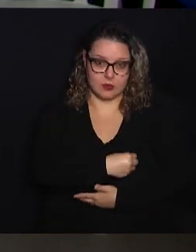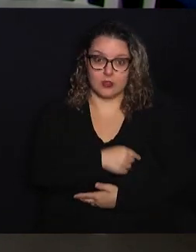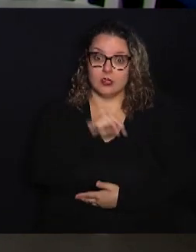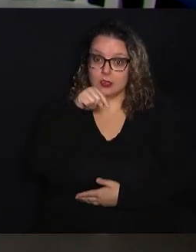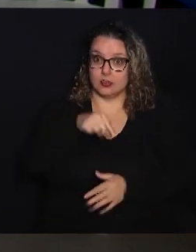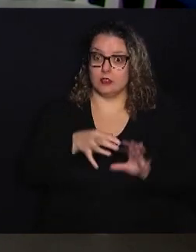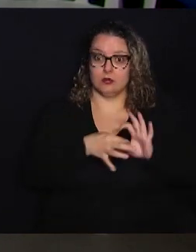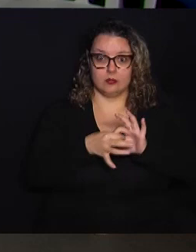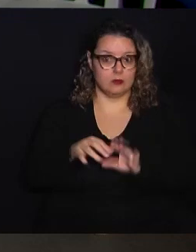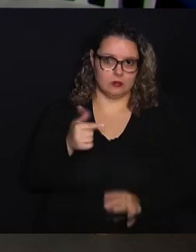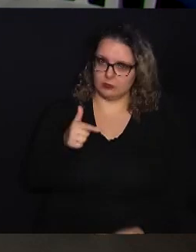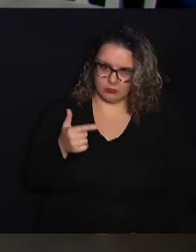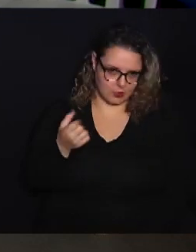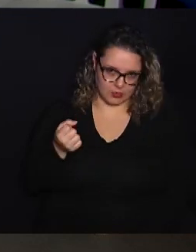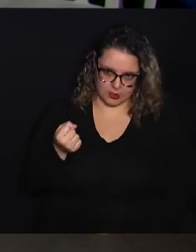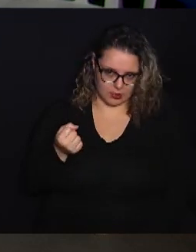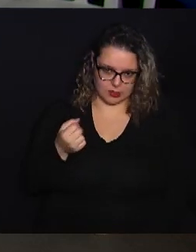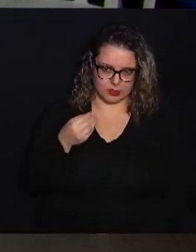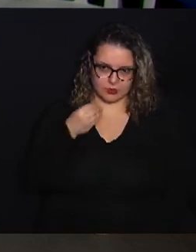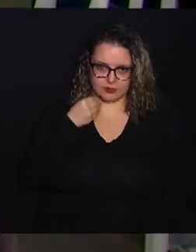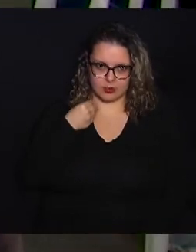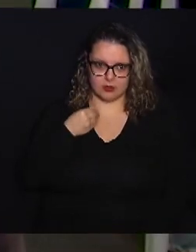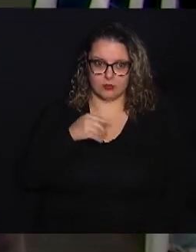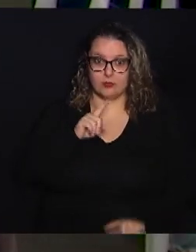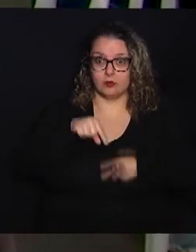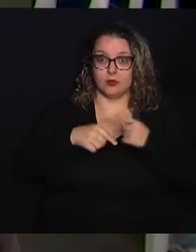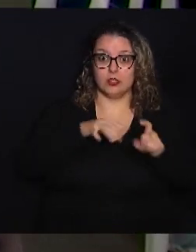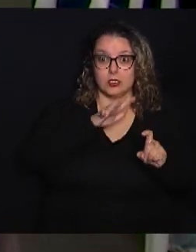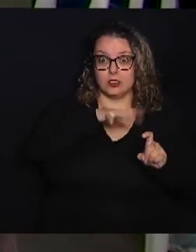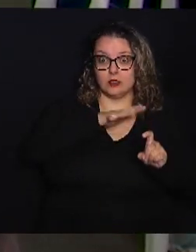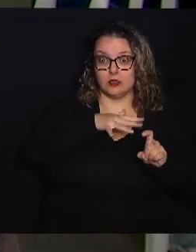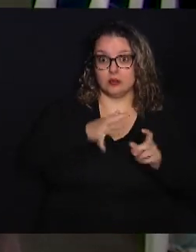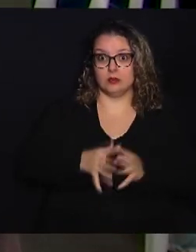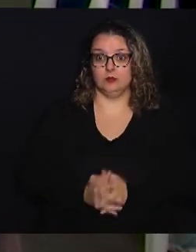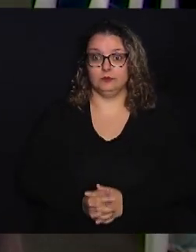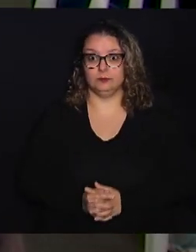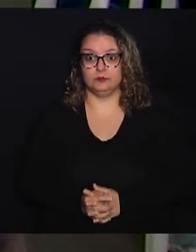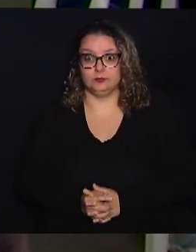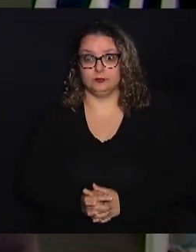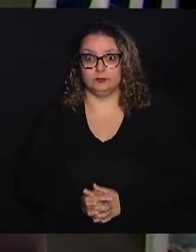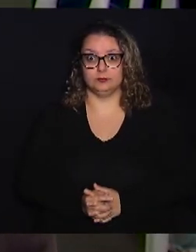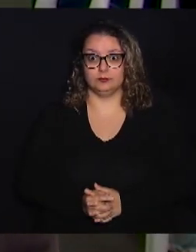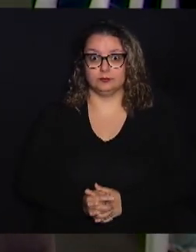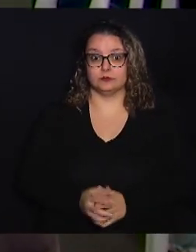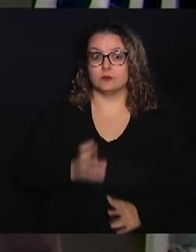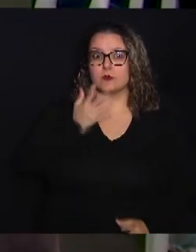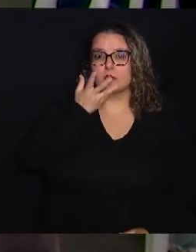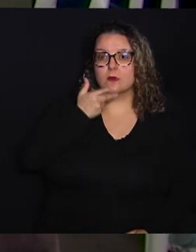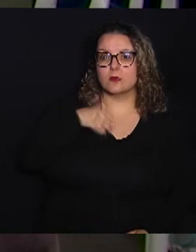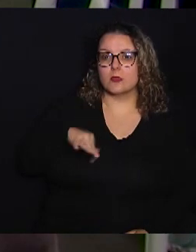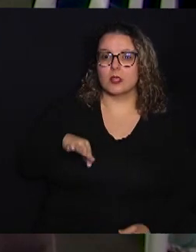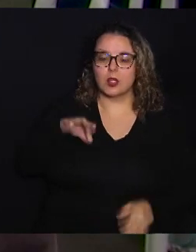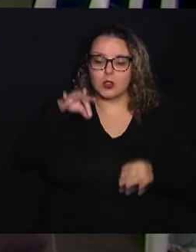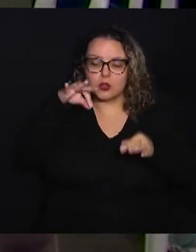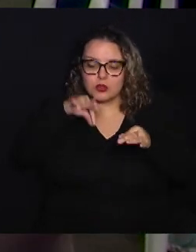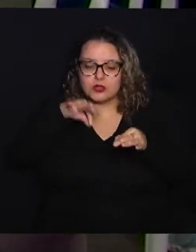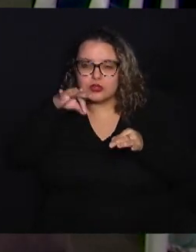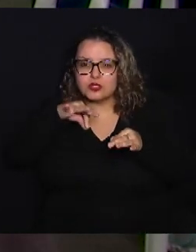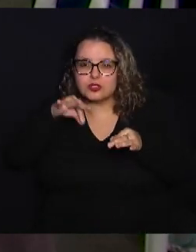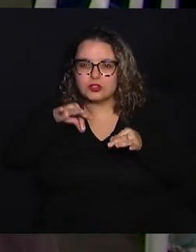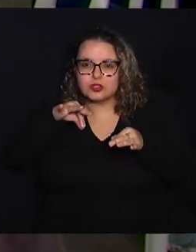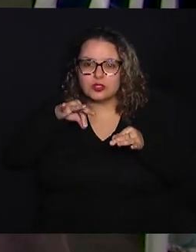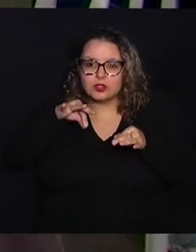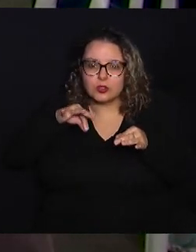normais de de amamentar Nesse contexto não existe Leite fraco outro mito né É que as crianças T que e ser também com